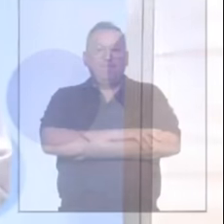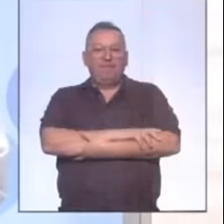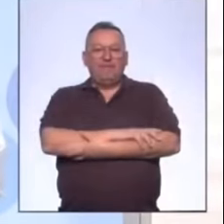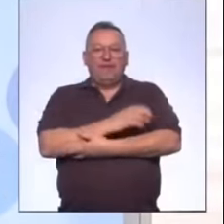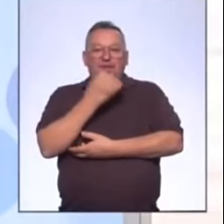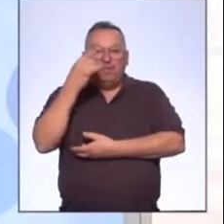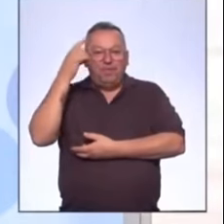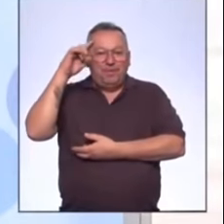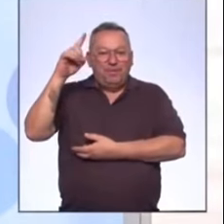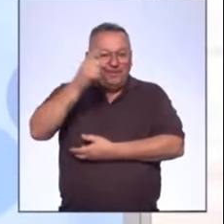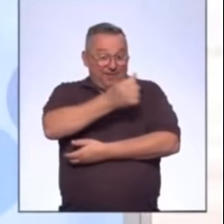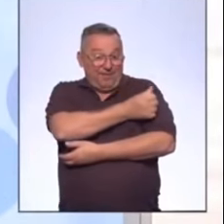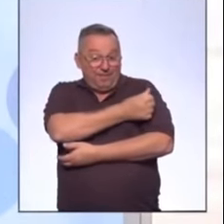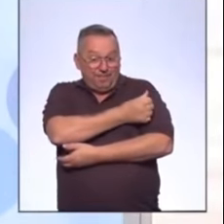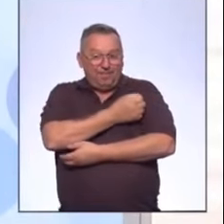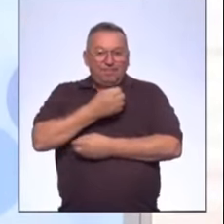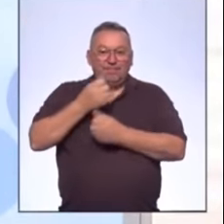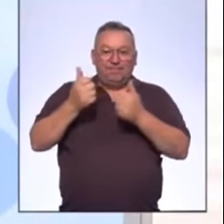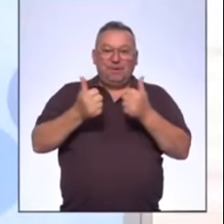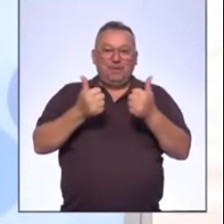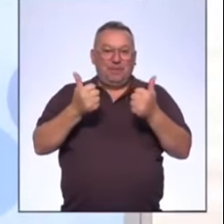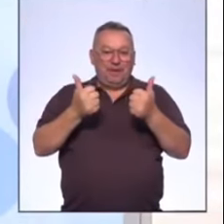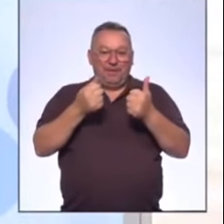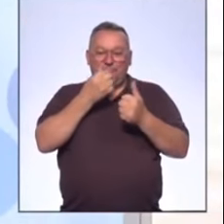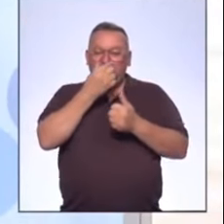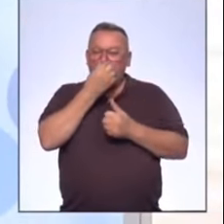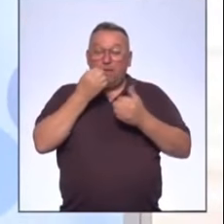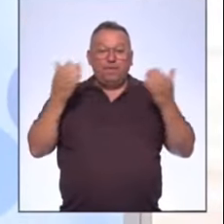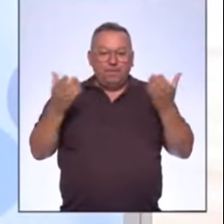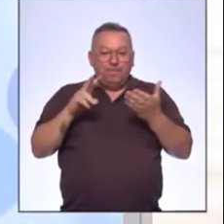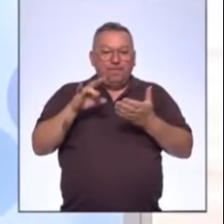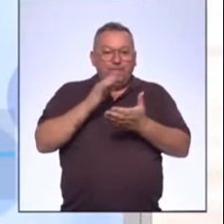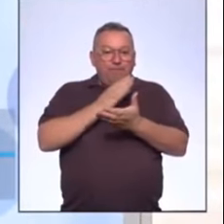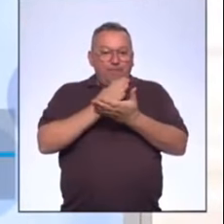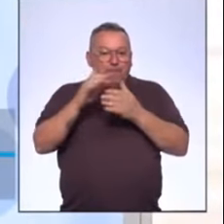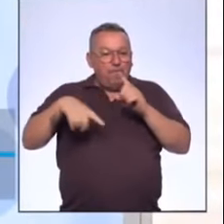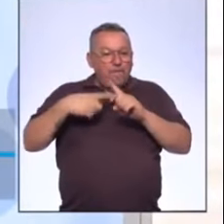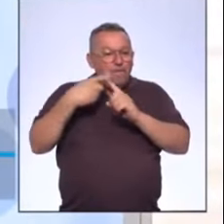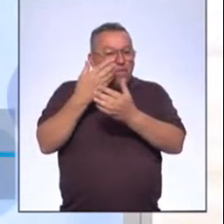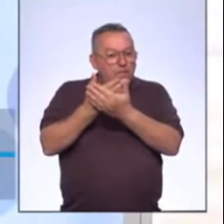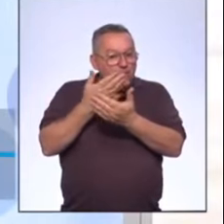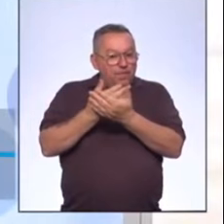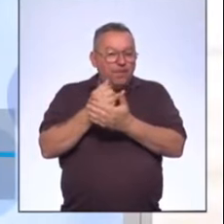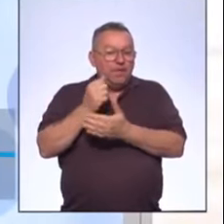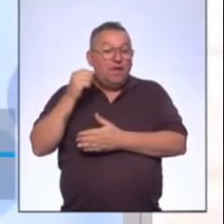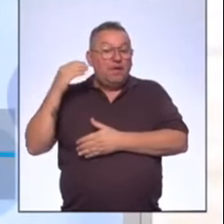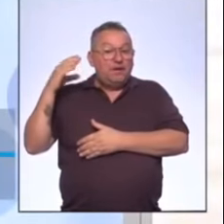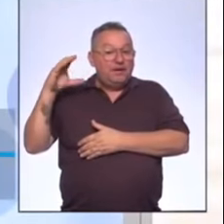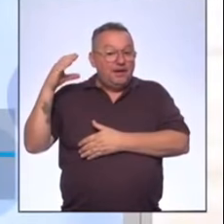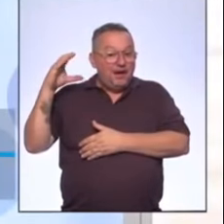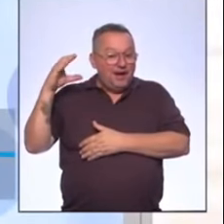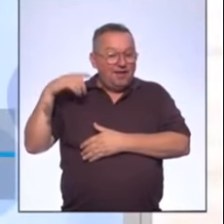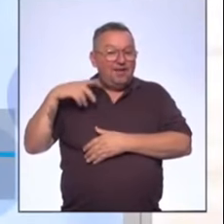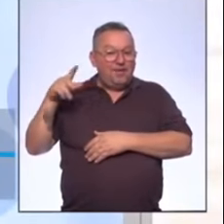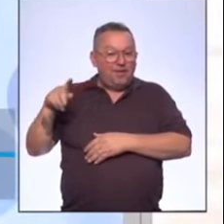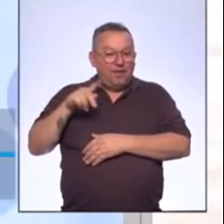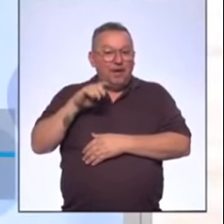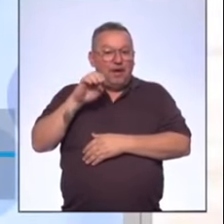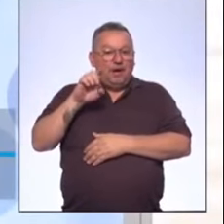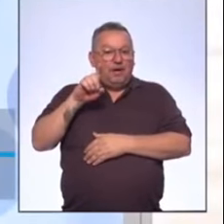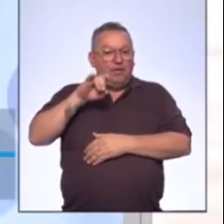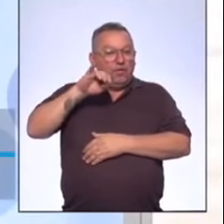Bom dia, sexto ano, tudo bem? Então vamos começar aí mais uma aula de ciências. Para quem não lembra, eu sou o professor Edi